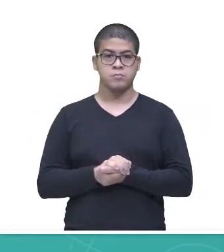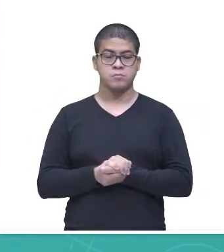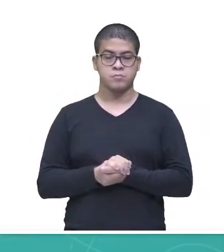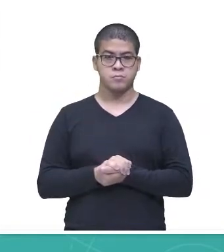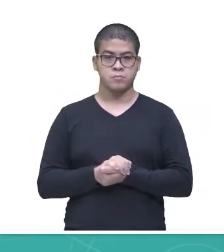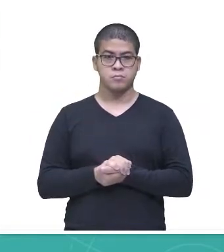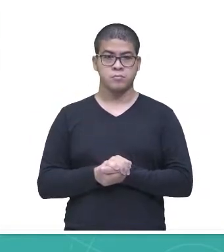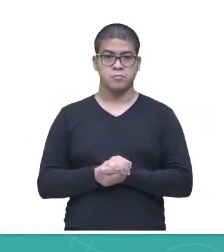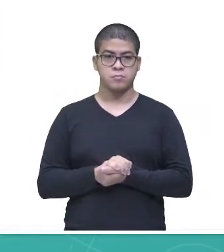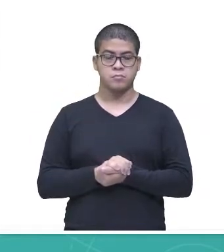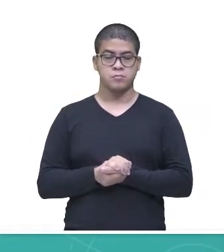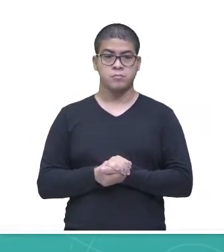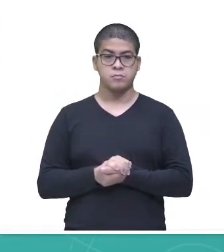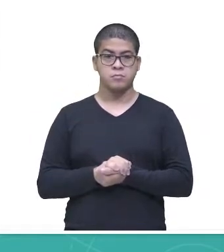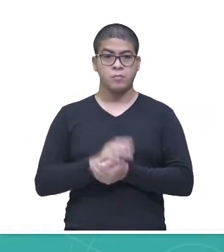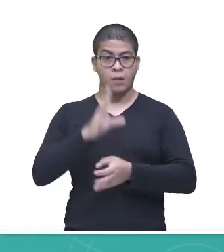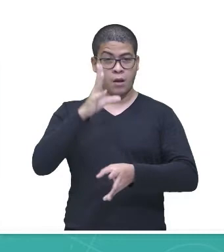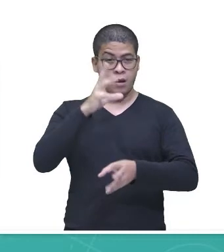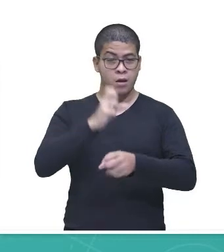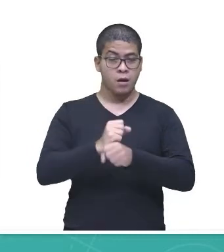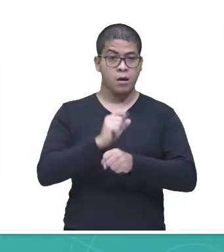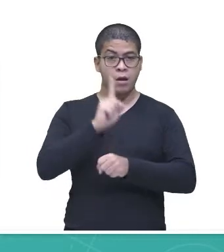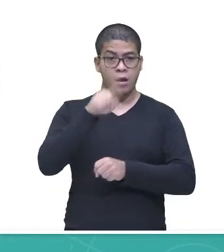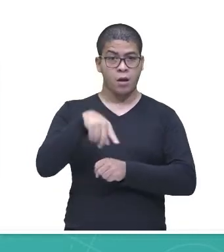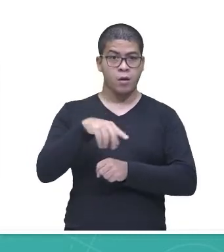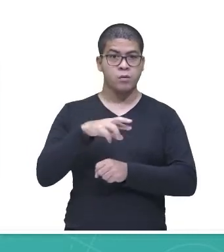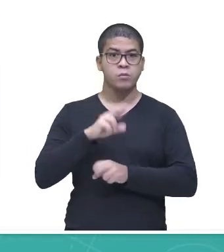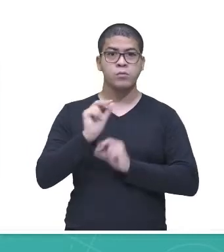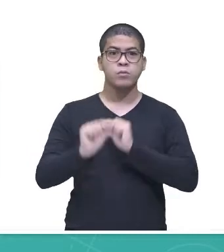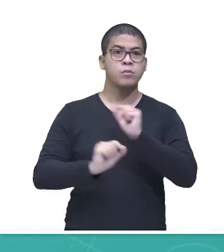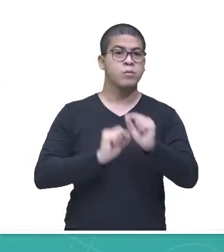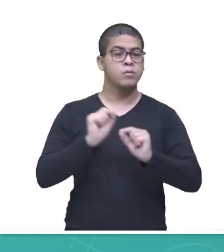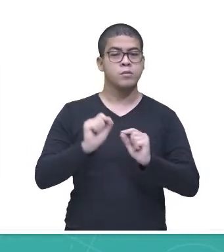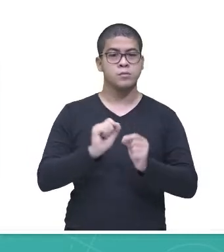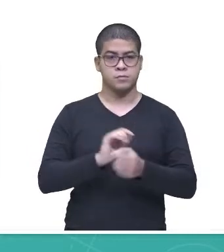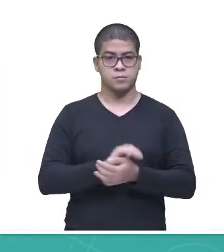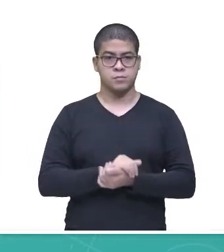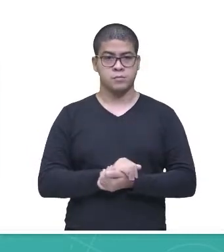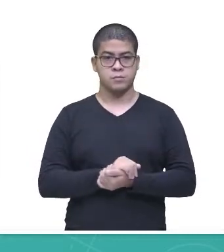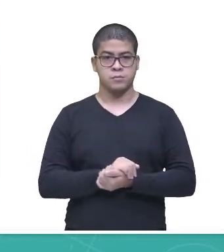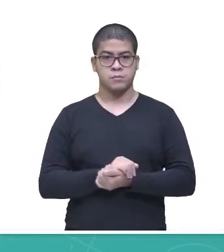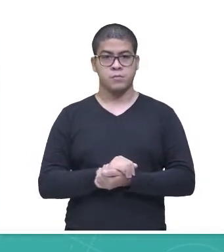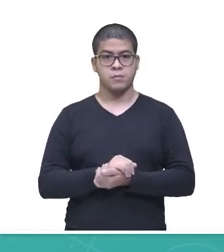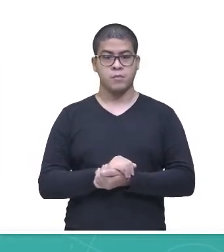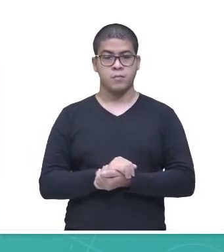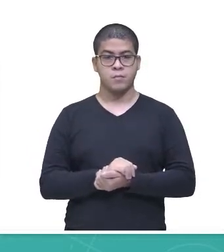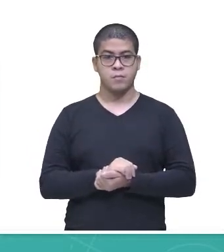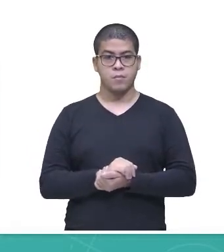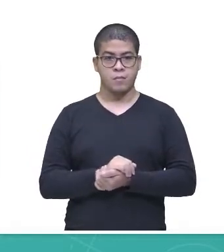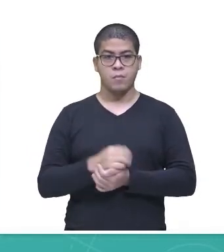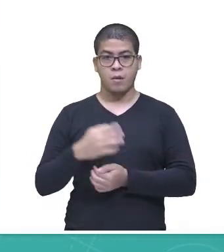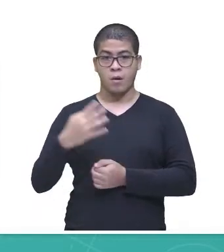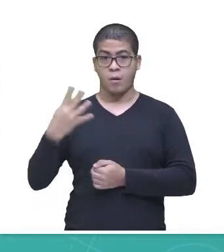subtraindo. E o resultado dessa subtração é a diferença.